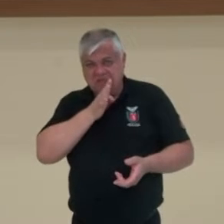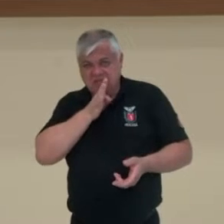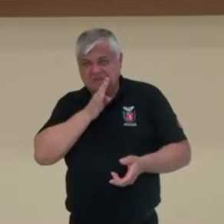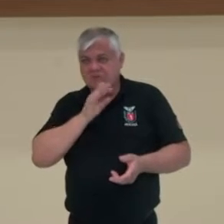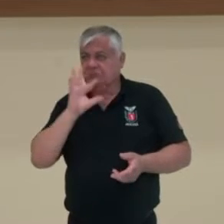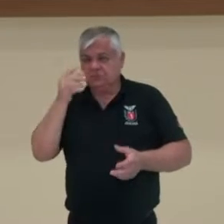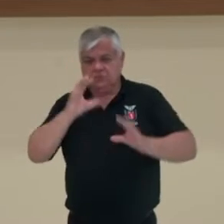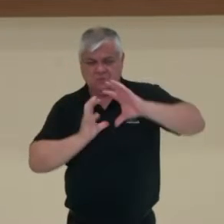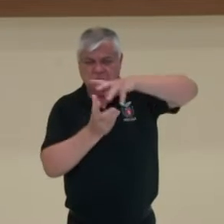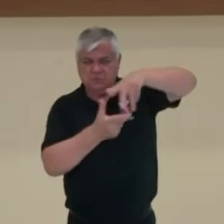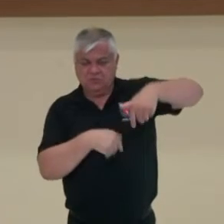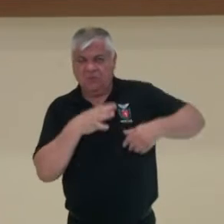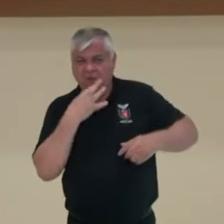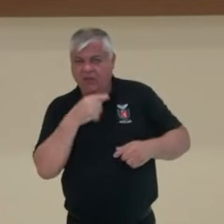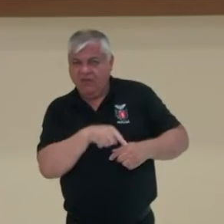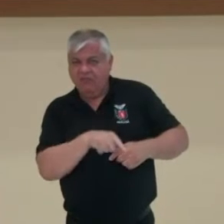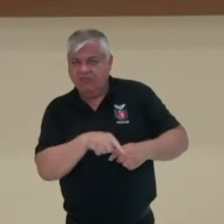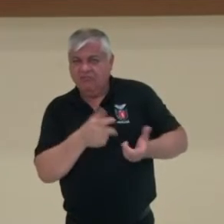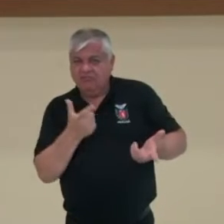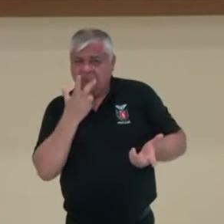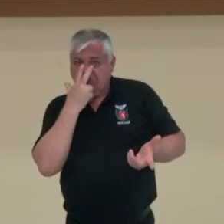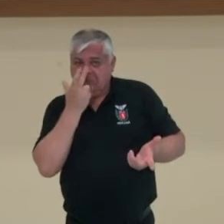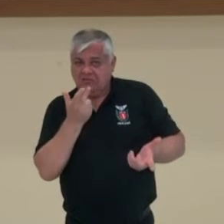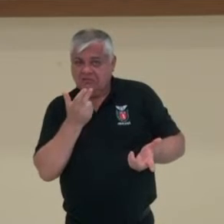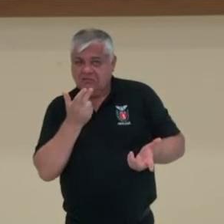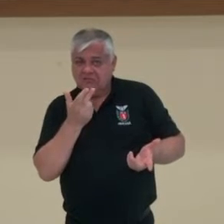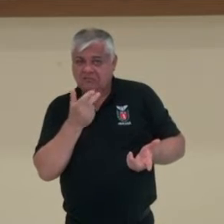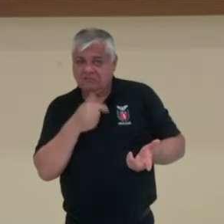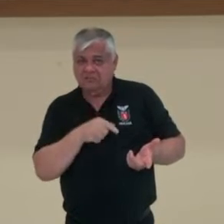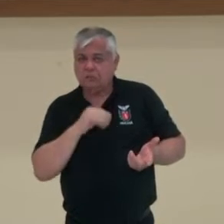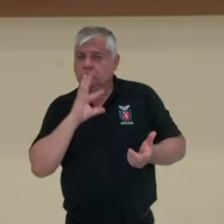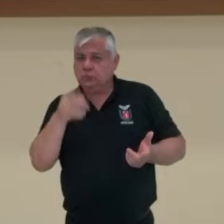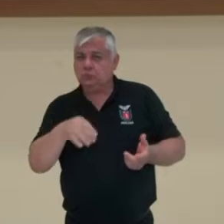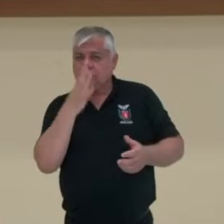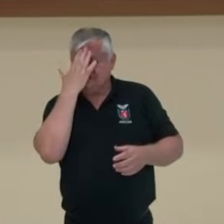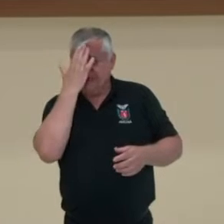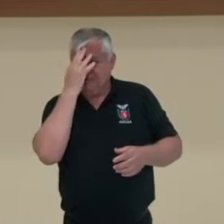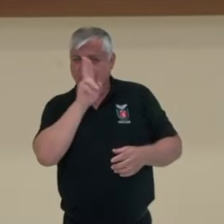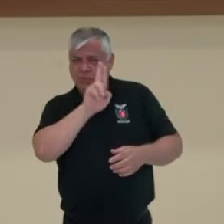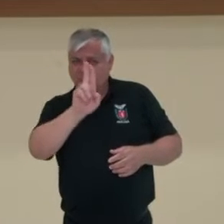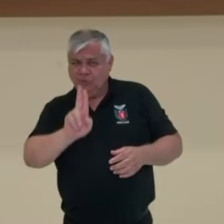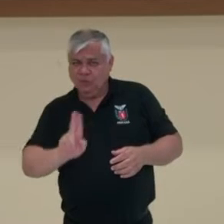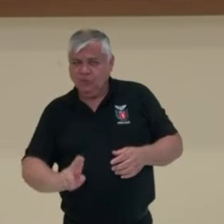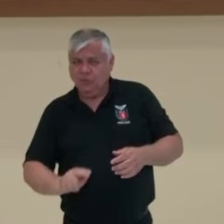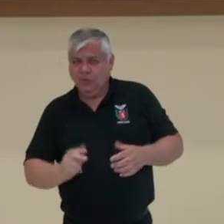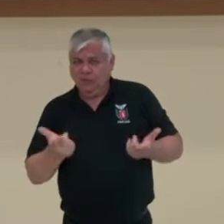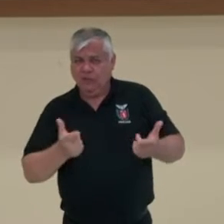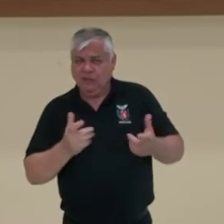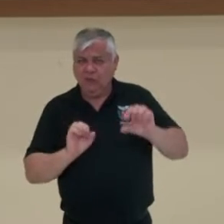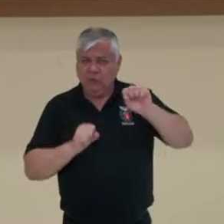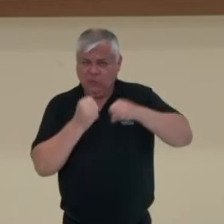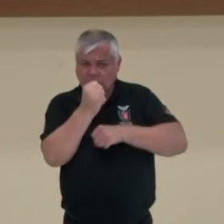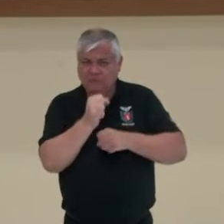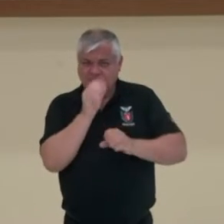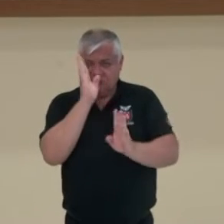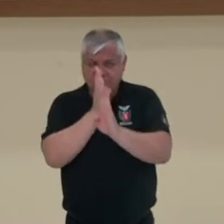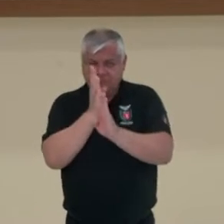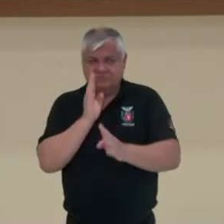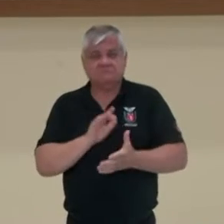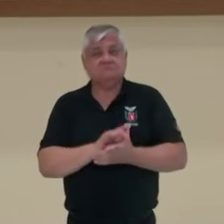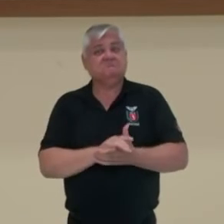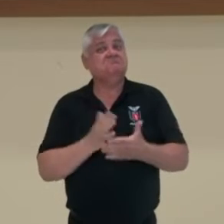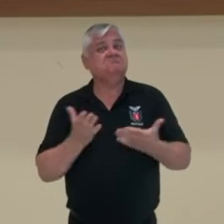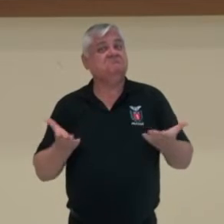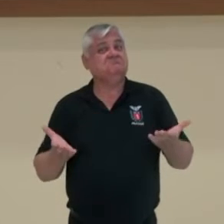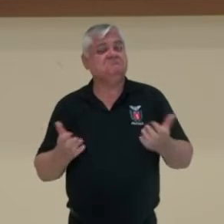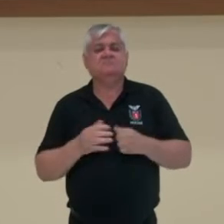conhecidas? Elas têm popularidade? As pessoas conhecem? Elas são notórias? A gente consegue... Vocês identificaram elas fáceis? Por